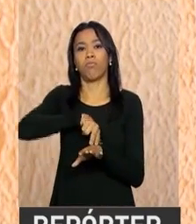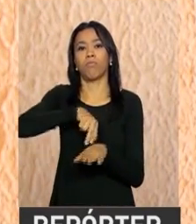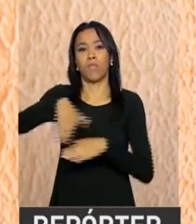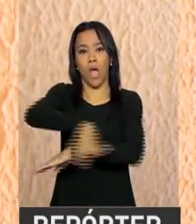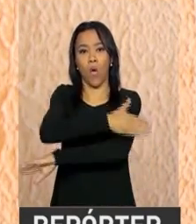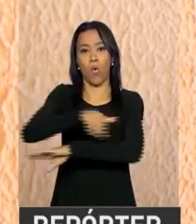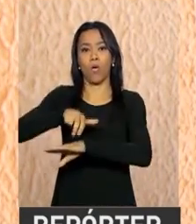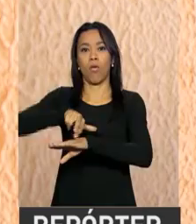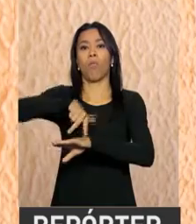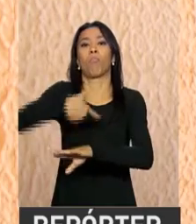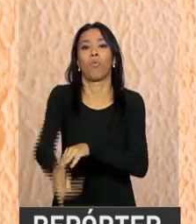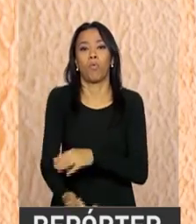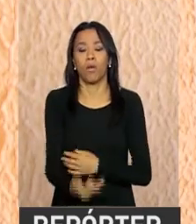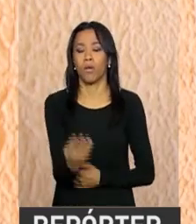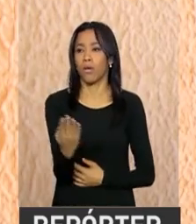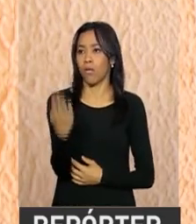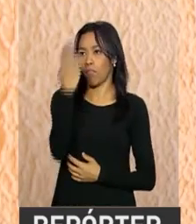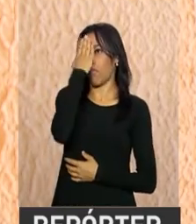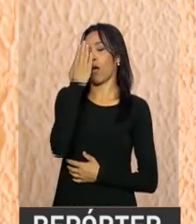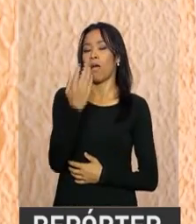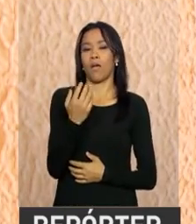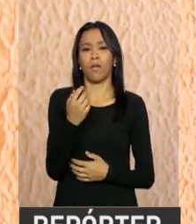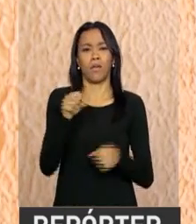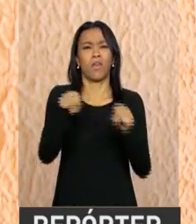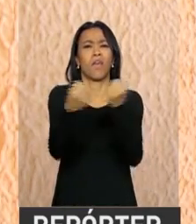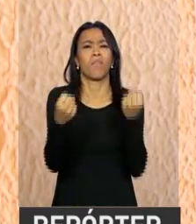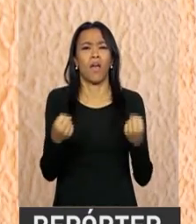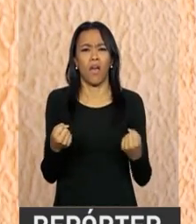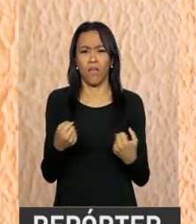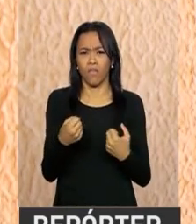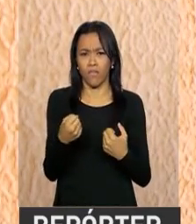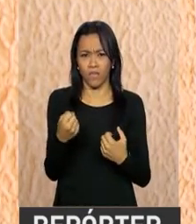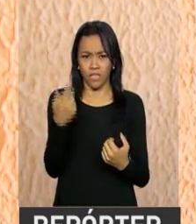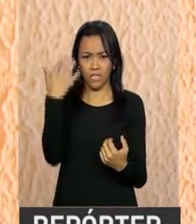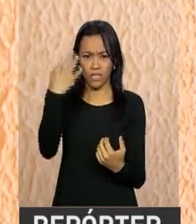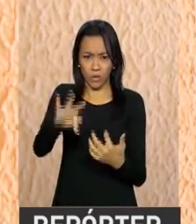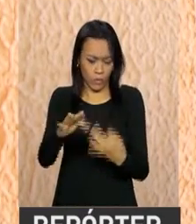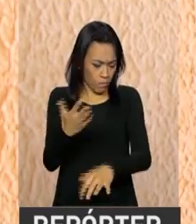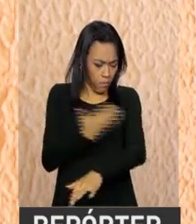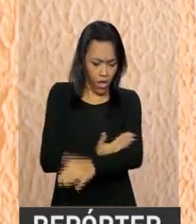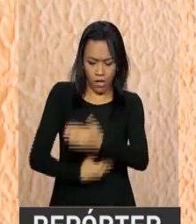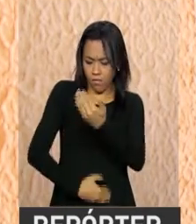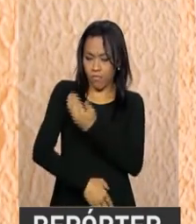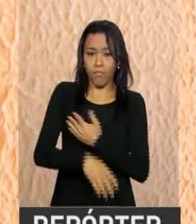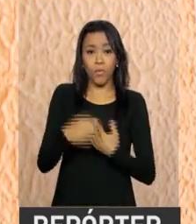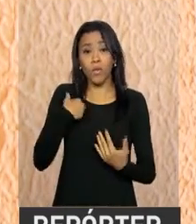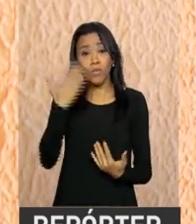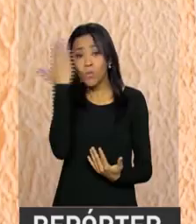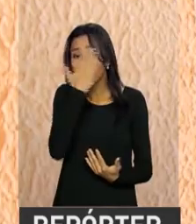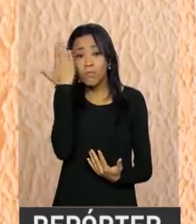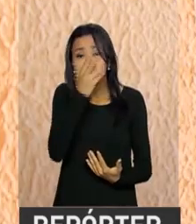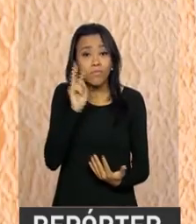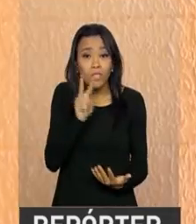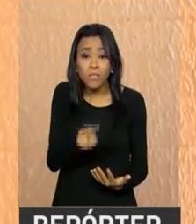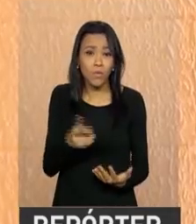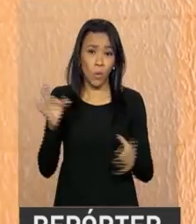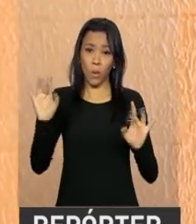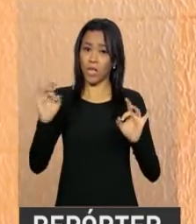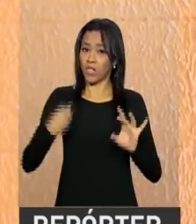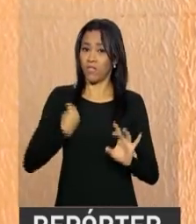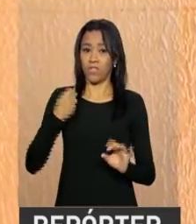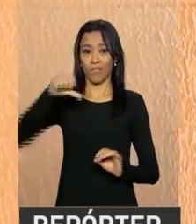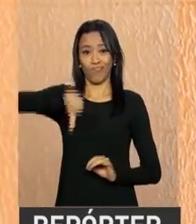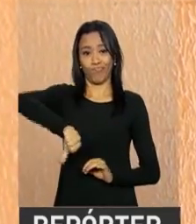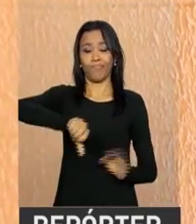esbarrava nas coisas quebradas coisas que machucavam com as coisas não tinha muita qualidade de vida né a